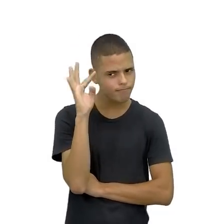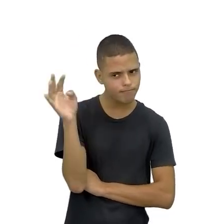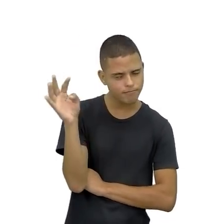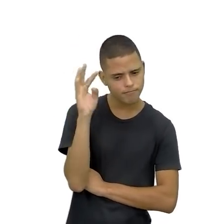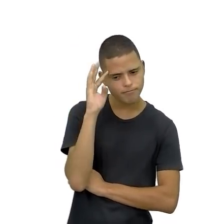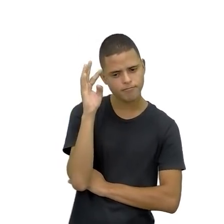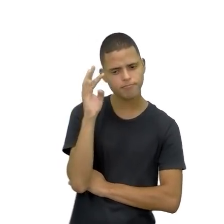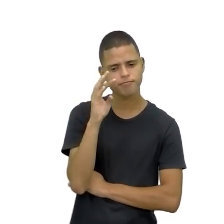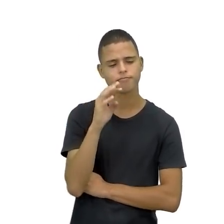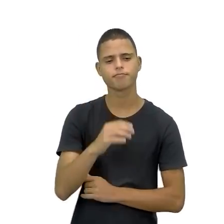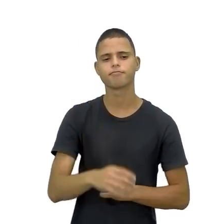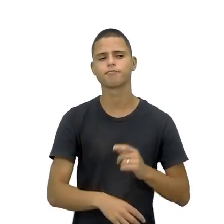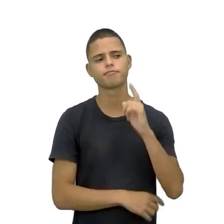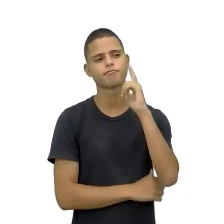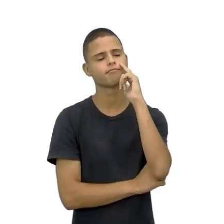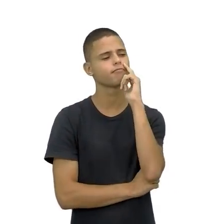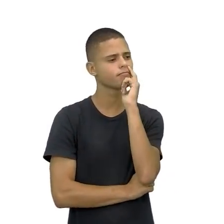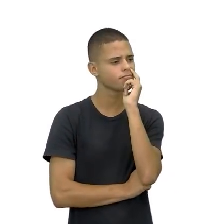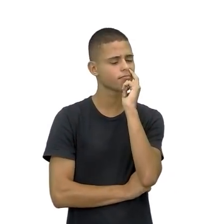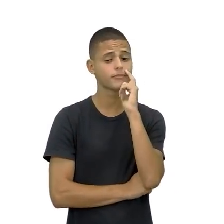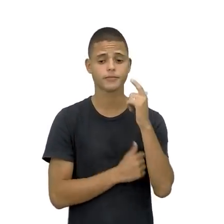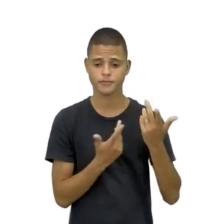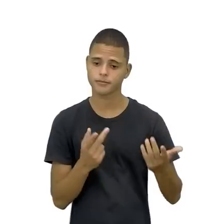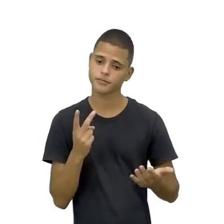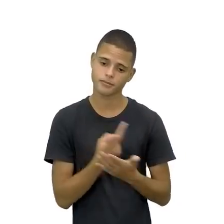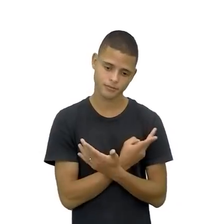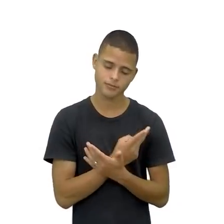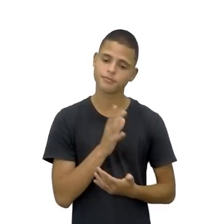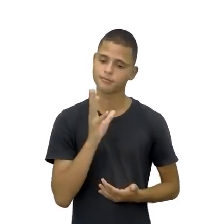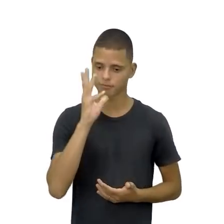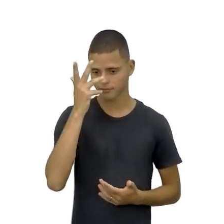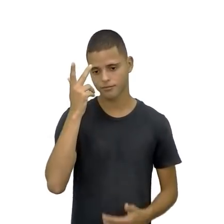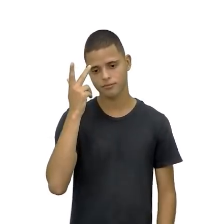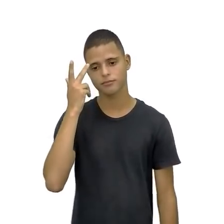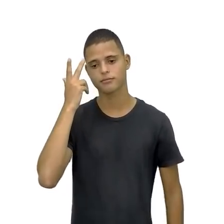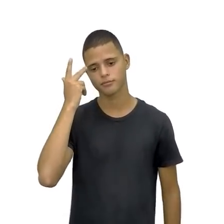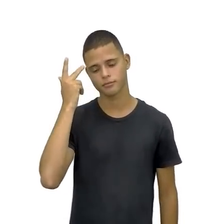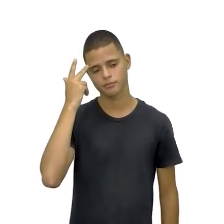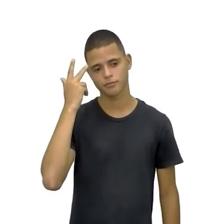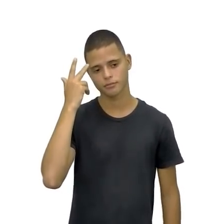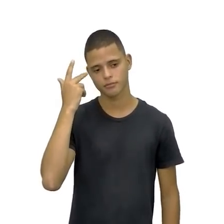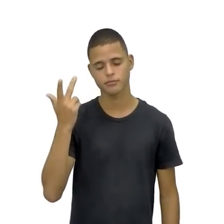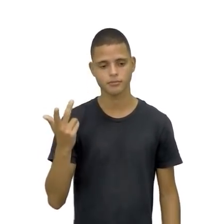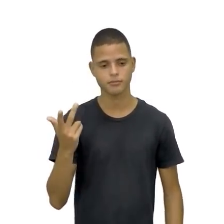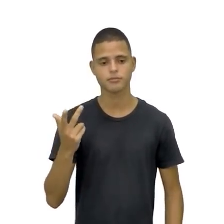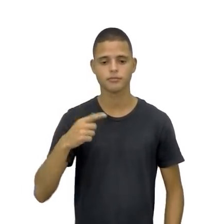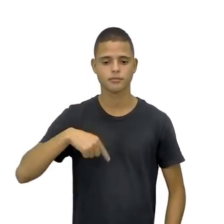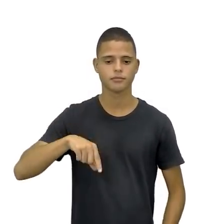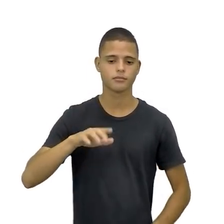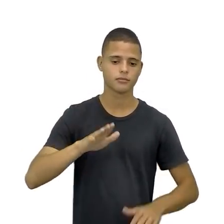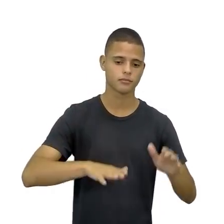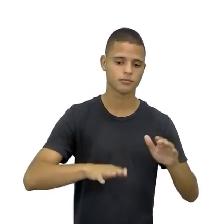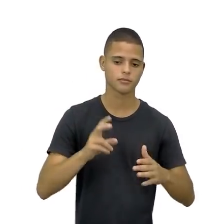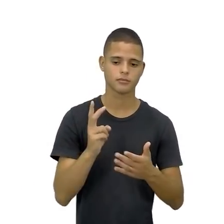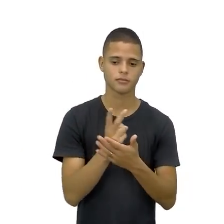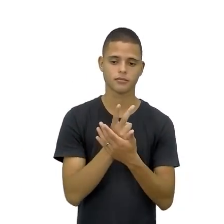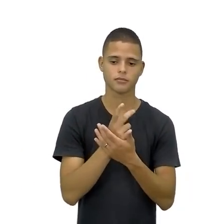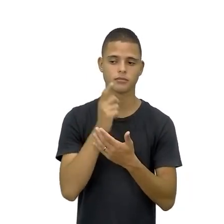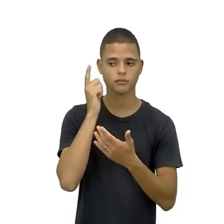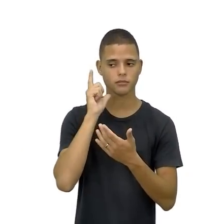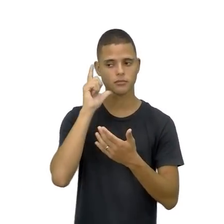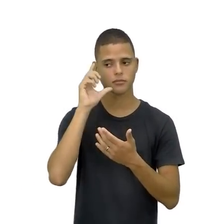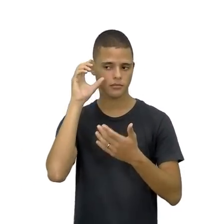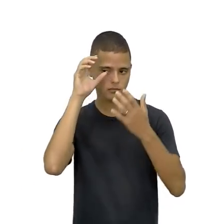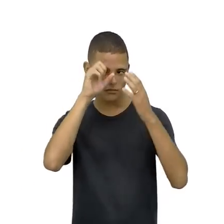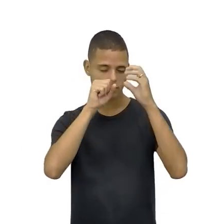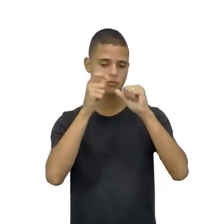sobre porque o erro é importante, né? Muitas vezes, por meio do erro, é o que nós vamos reconstruir um novo